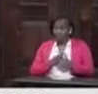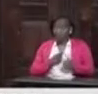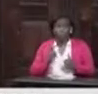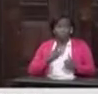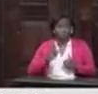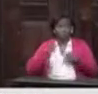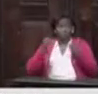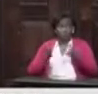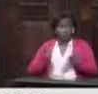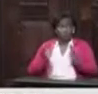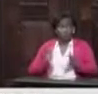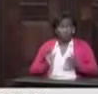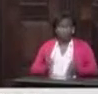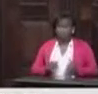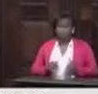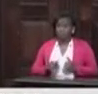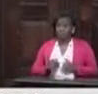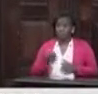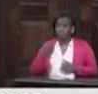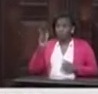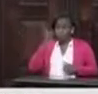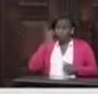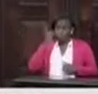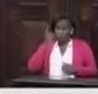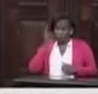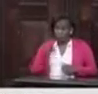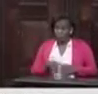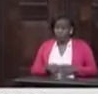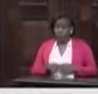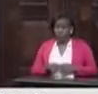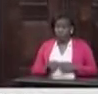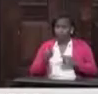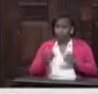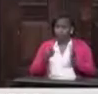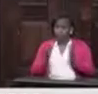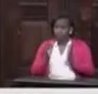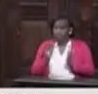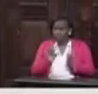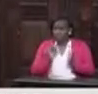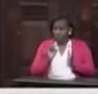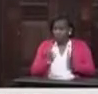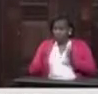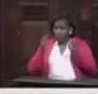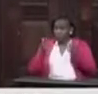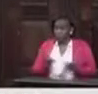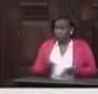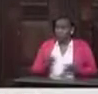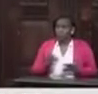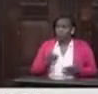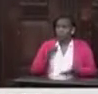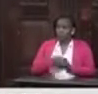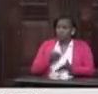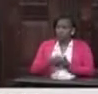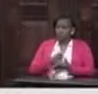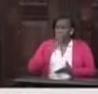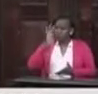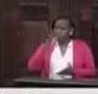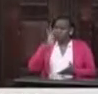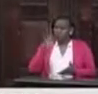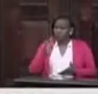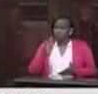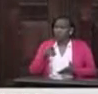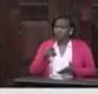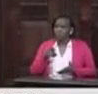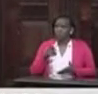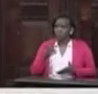já dito aqui por outros deputados, essa cláusula absurda da exigência dos 2